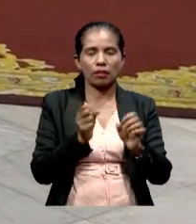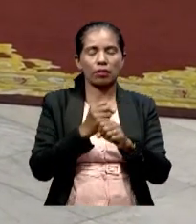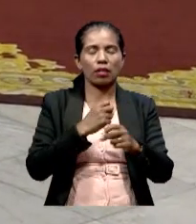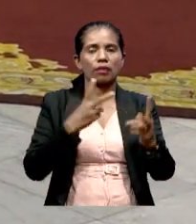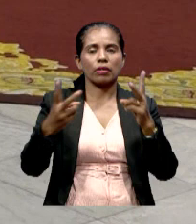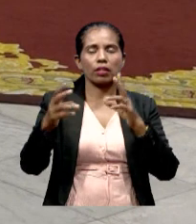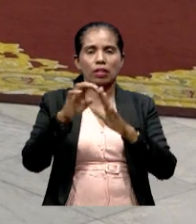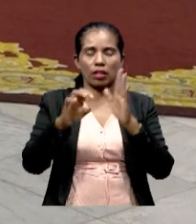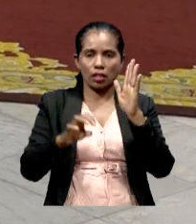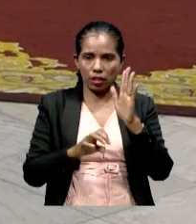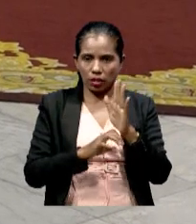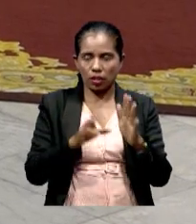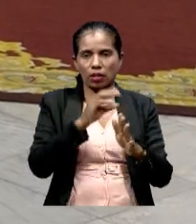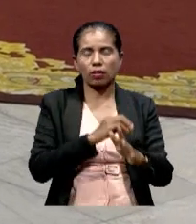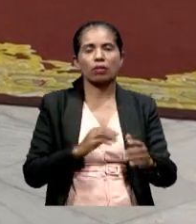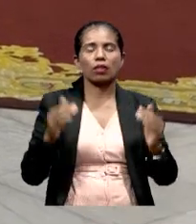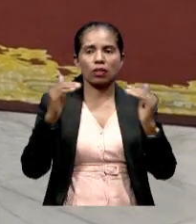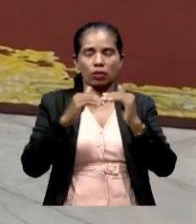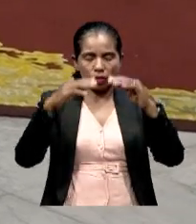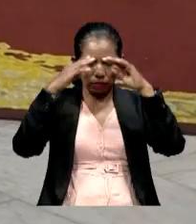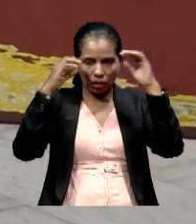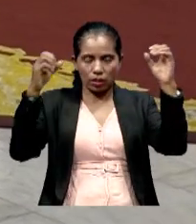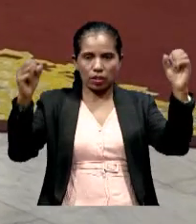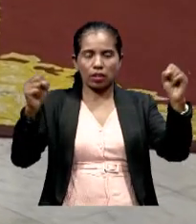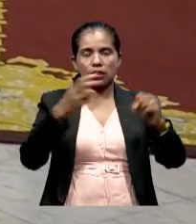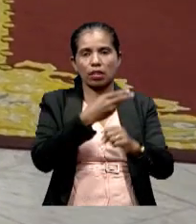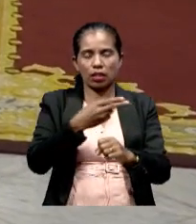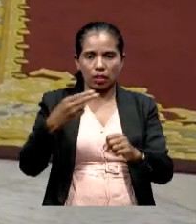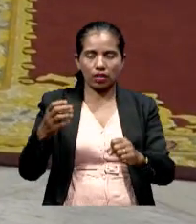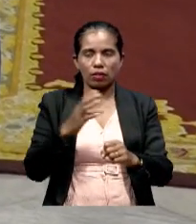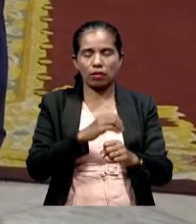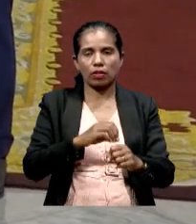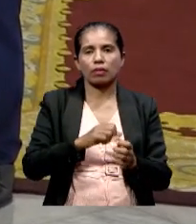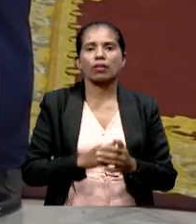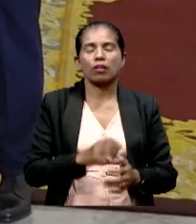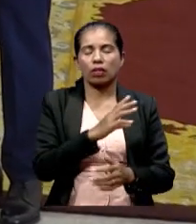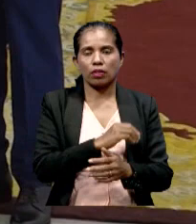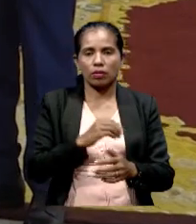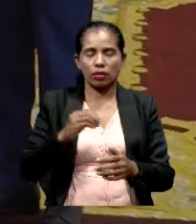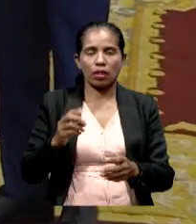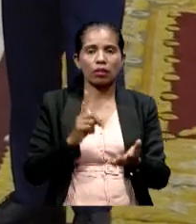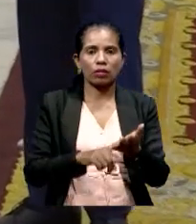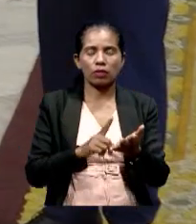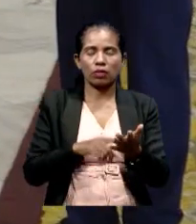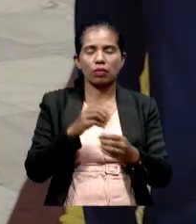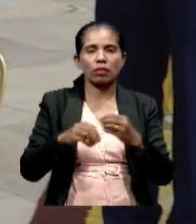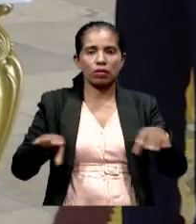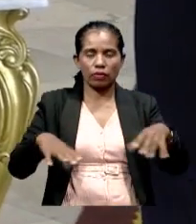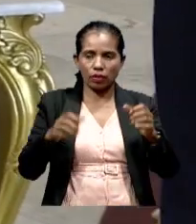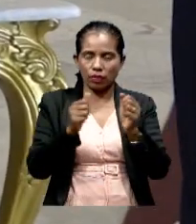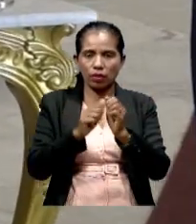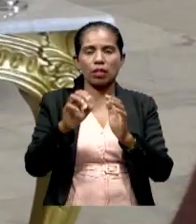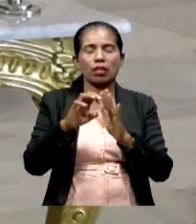Estado ba Indonésia, por encontro com o presidente da República Indonésia, Joko Widodo, ato discute cooperação entre